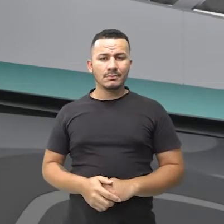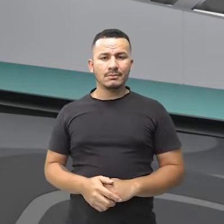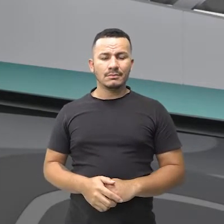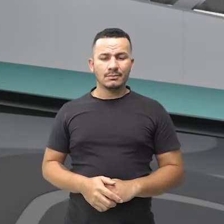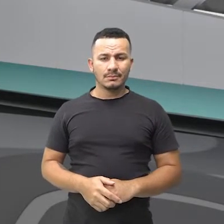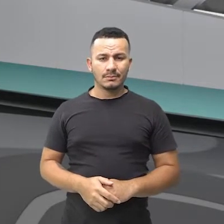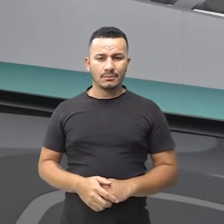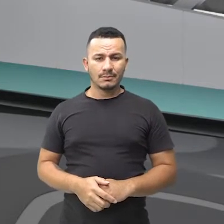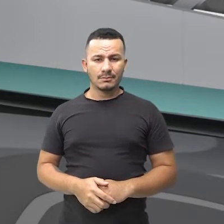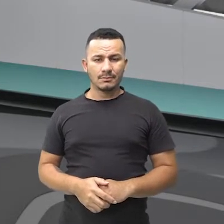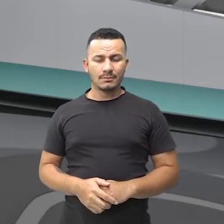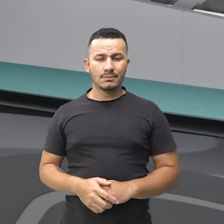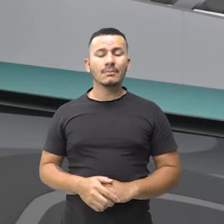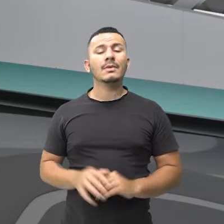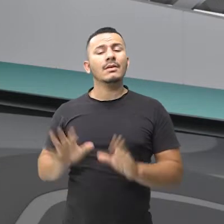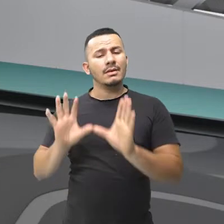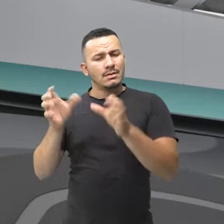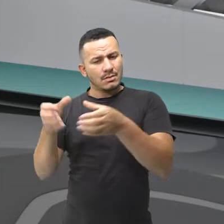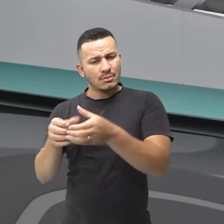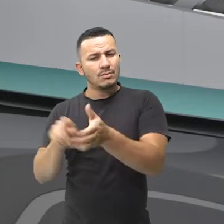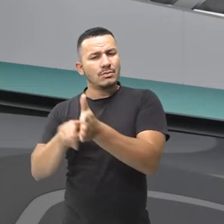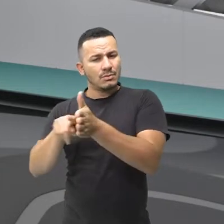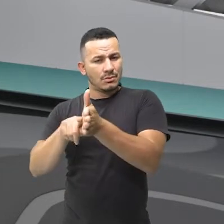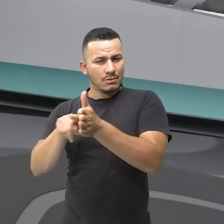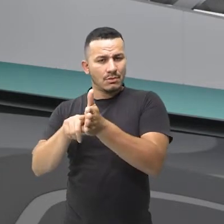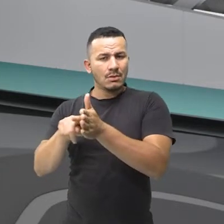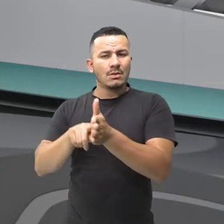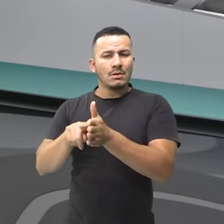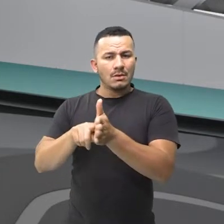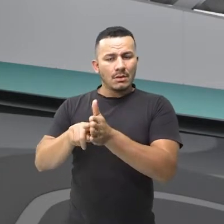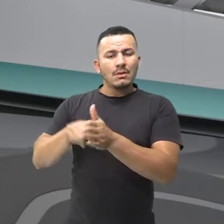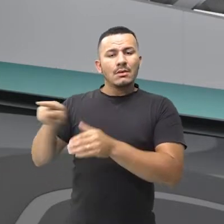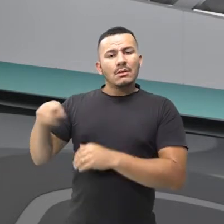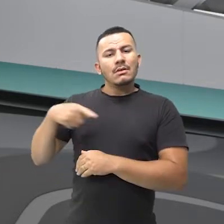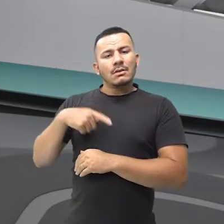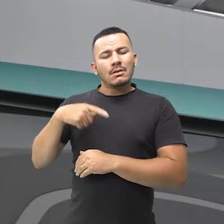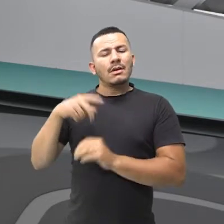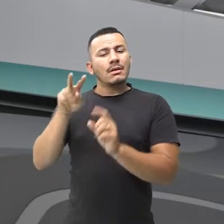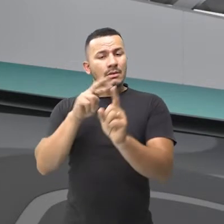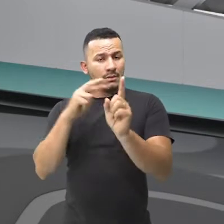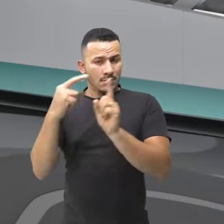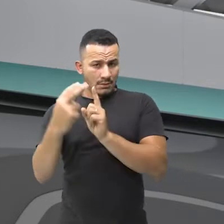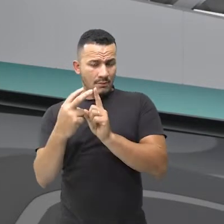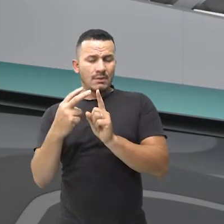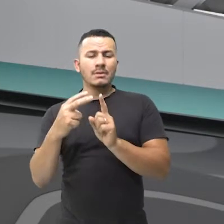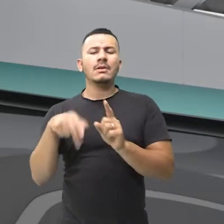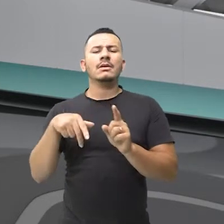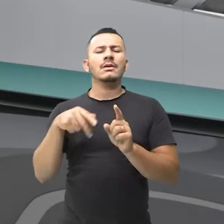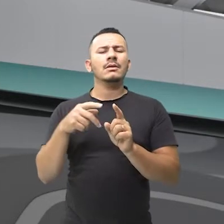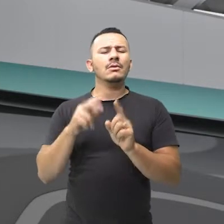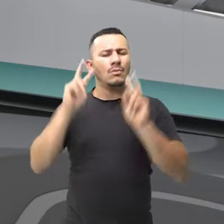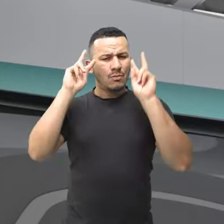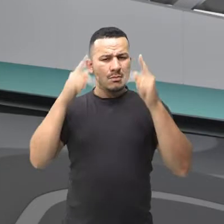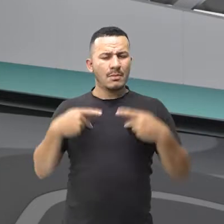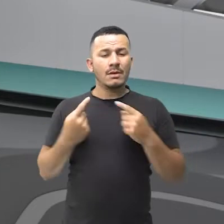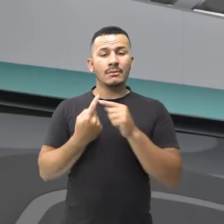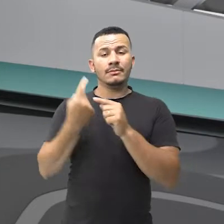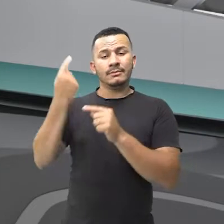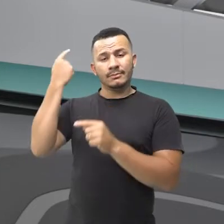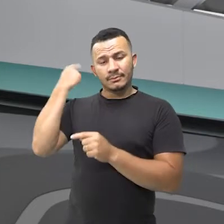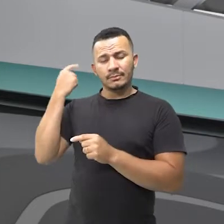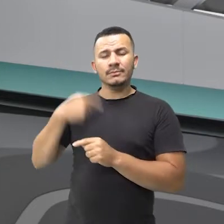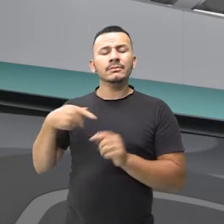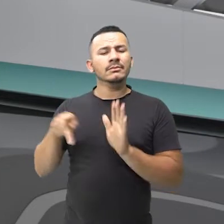Então, esses estudiosos, eles representavam, eles tinham concepção que as caçadas, certo, era um